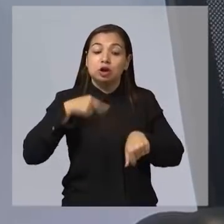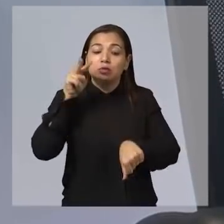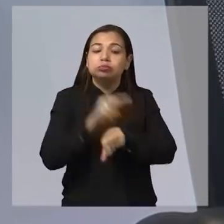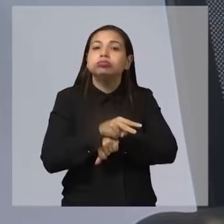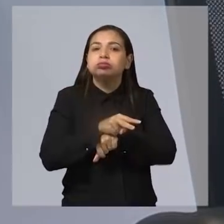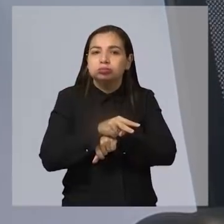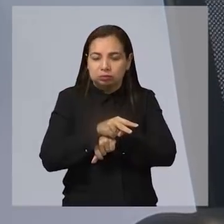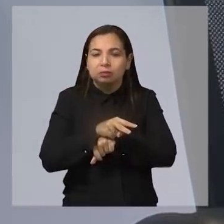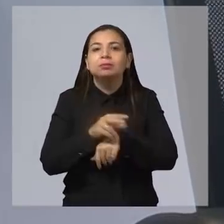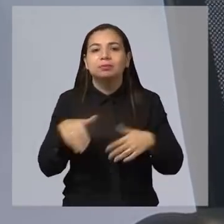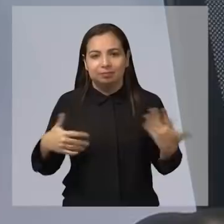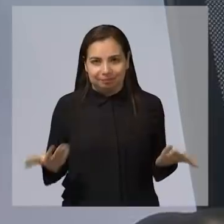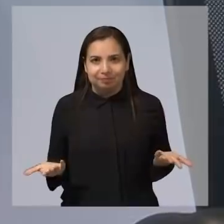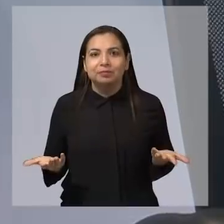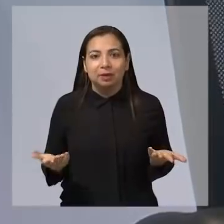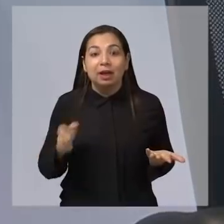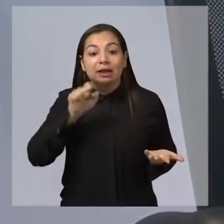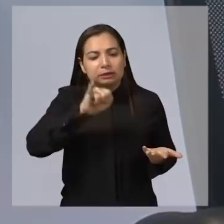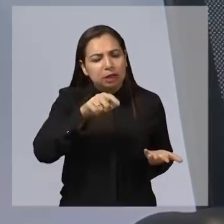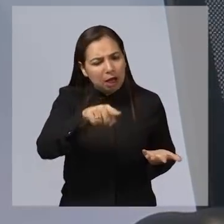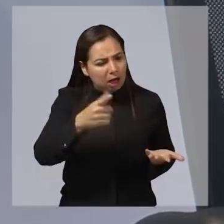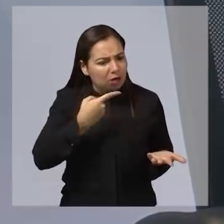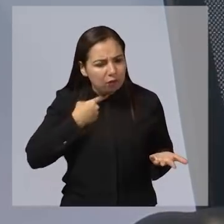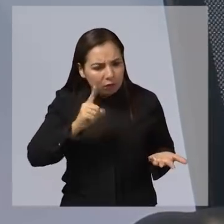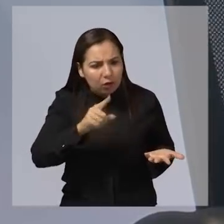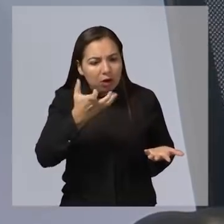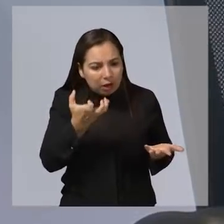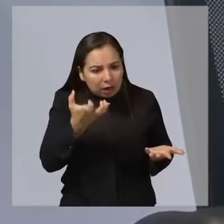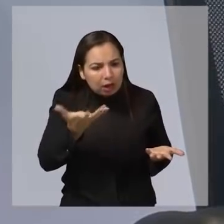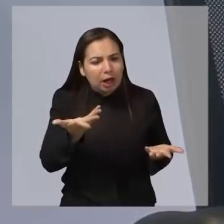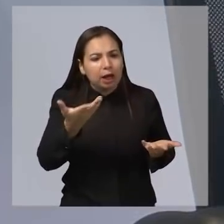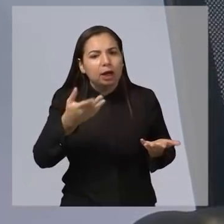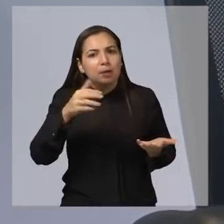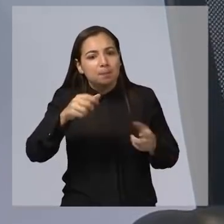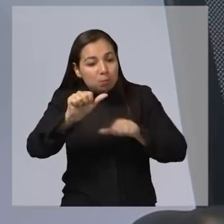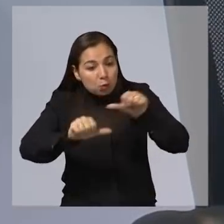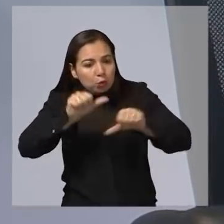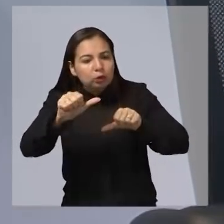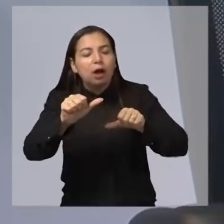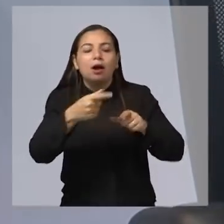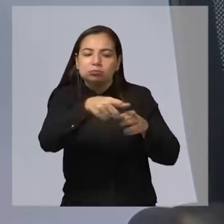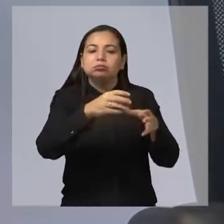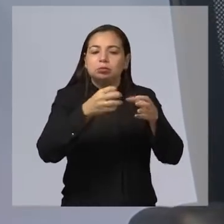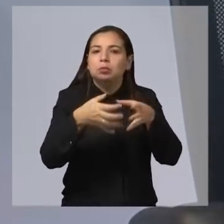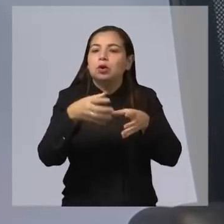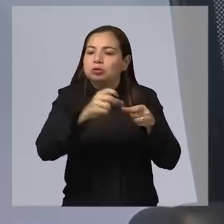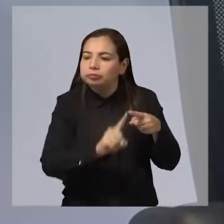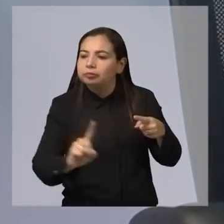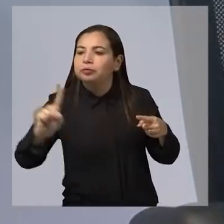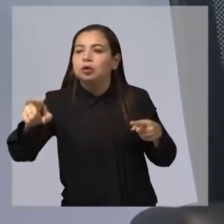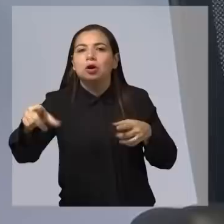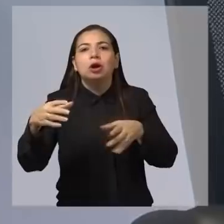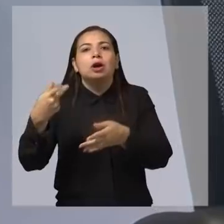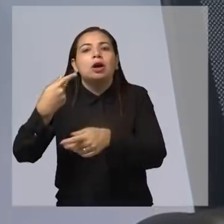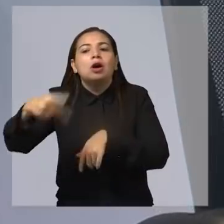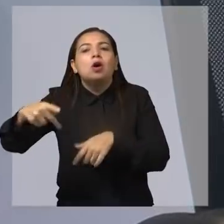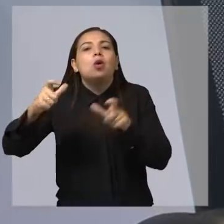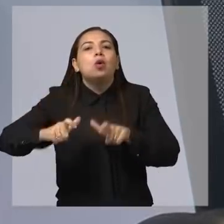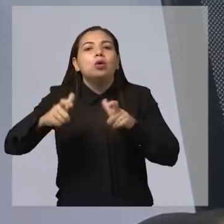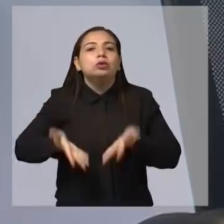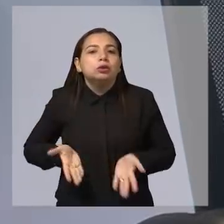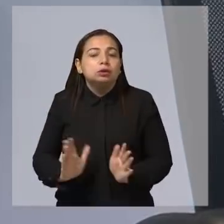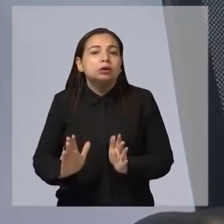volta para a sua região, ou próximo dela. Então, isso aí, essa é a visão. Isso